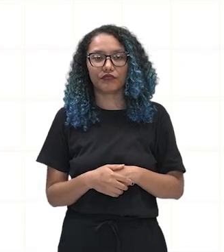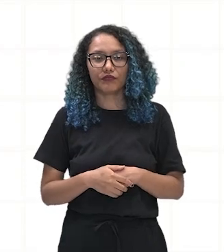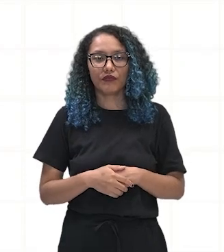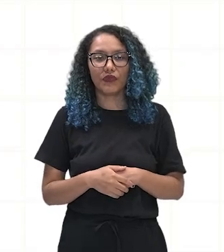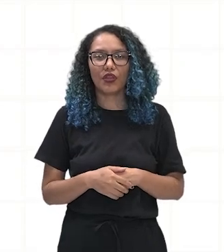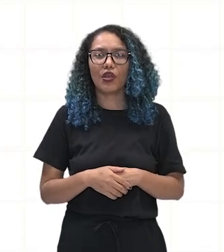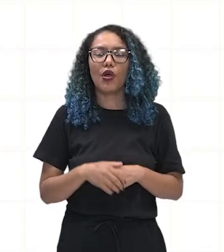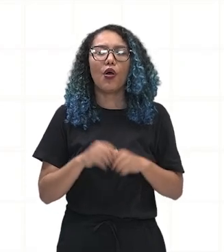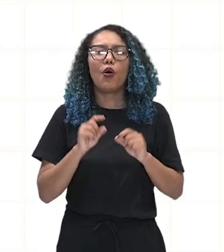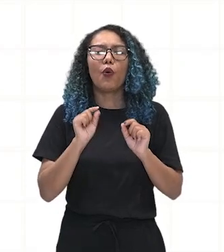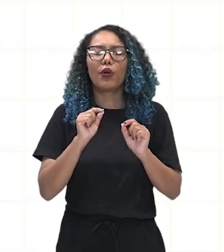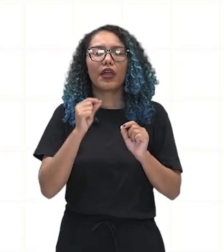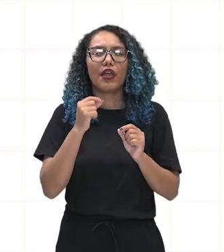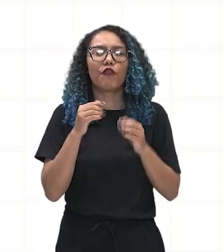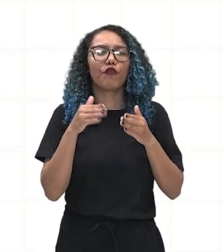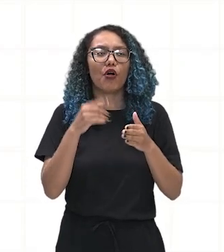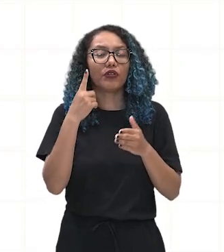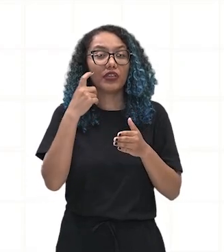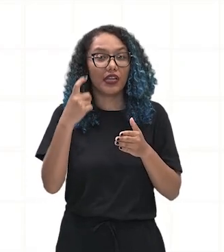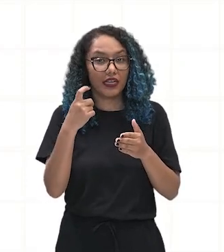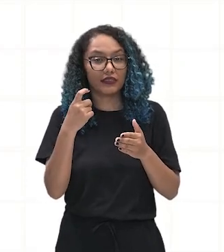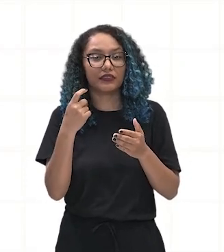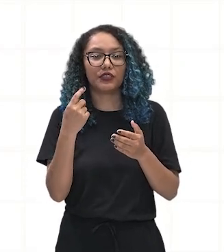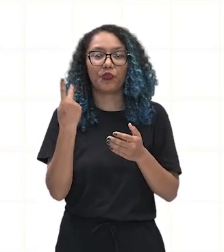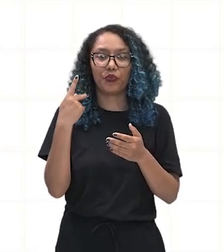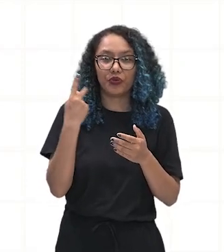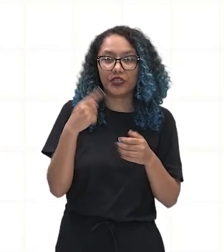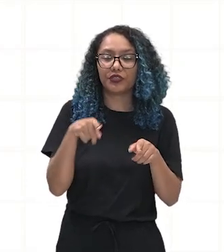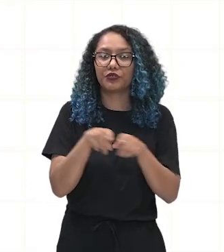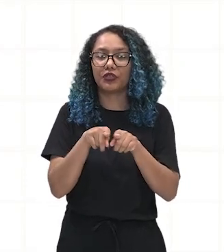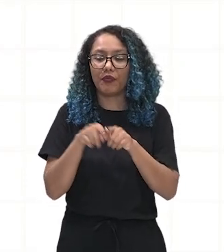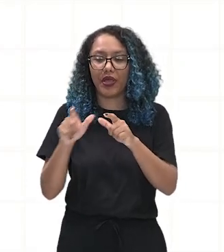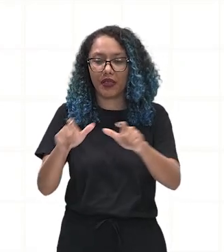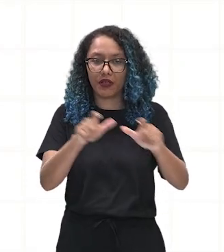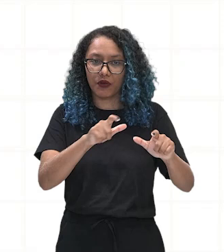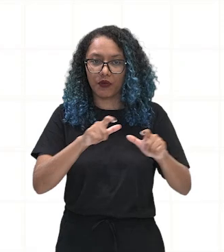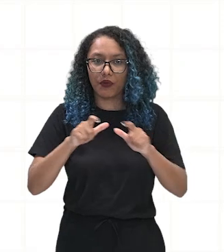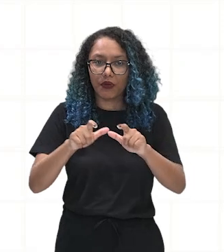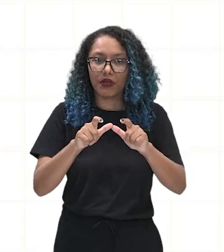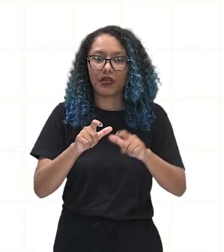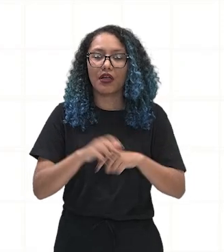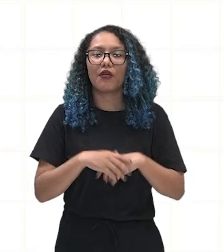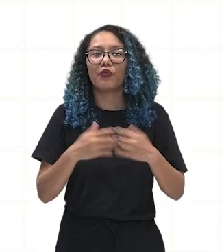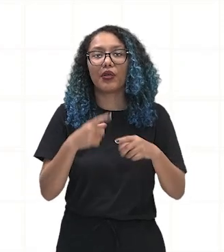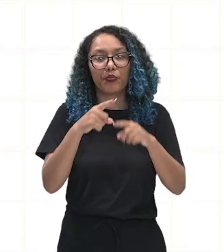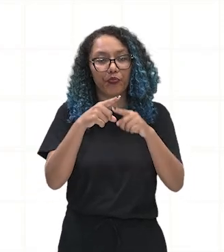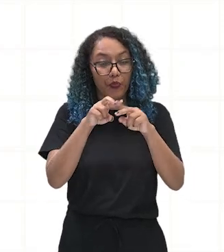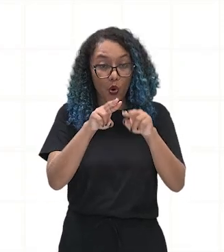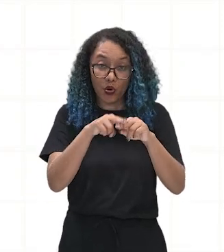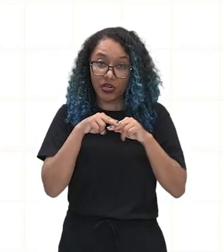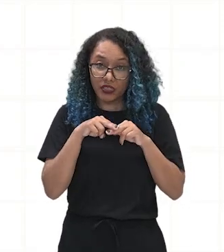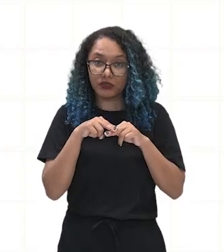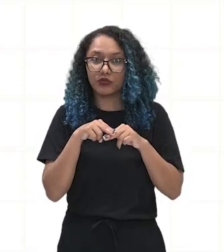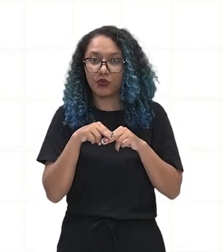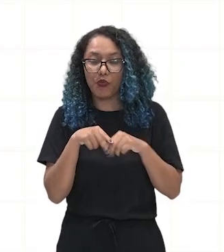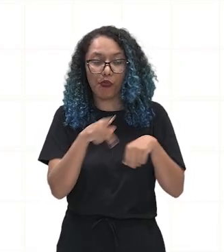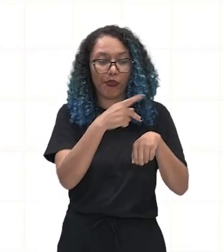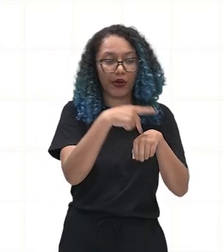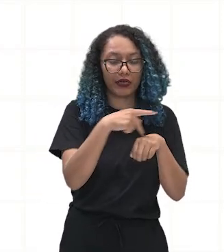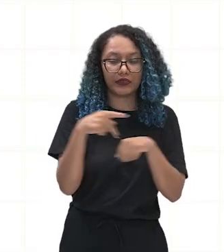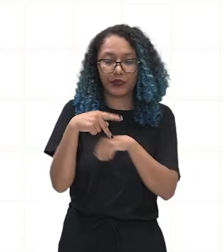e disputas territoriais. Esses dois países vão acabar entrando em conflito. Isso vai provocar ali